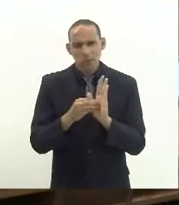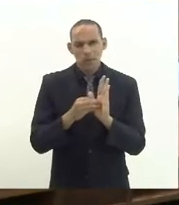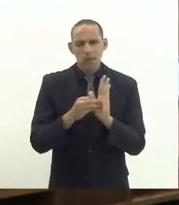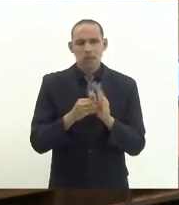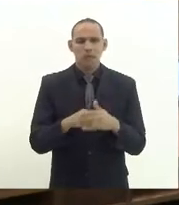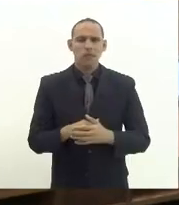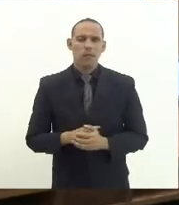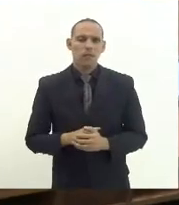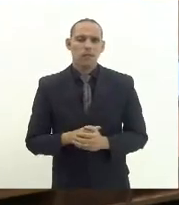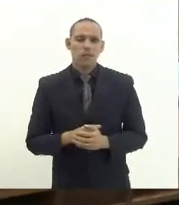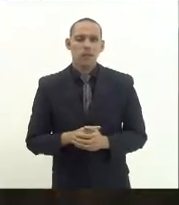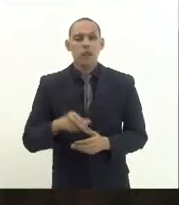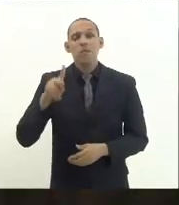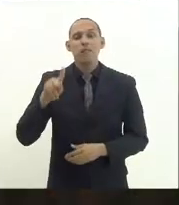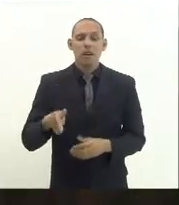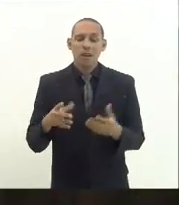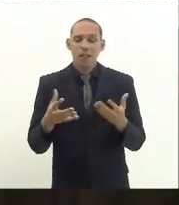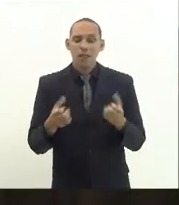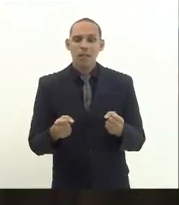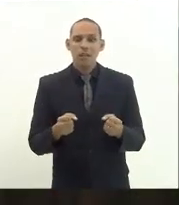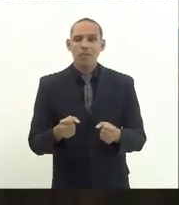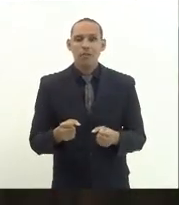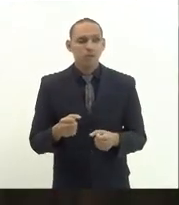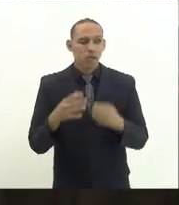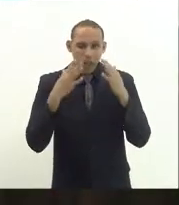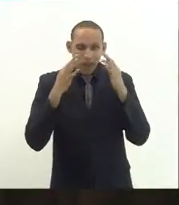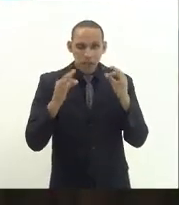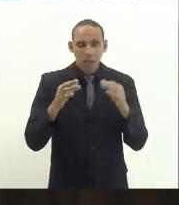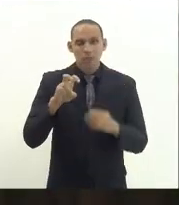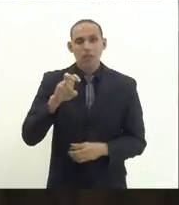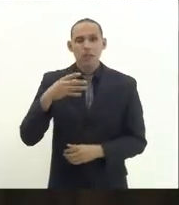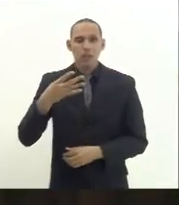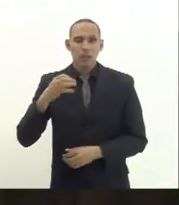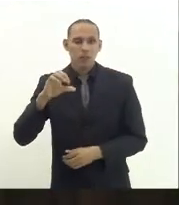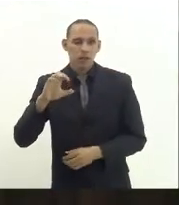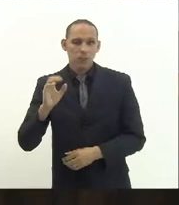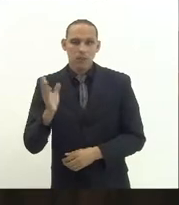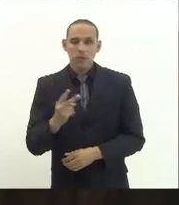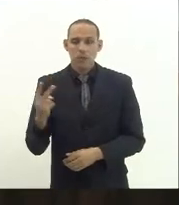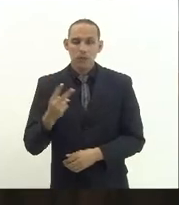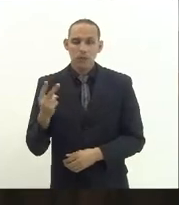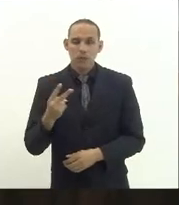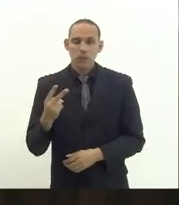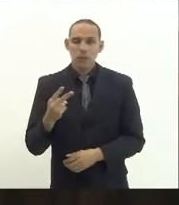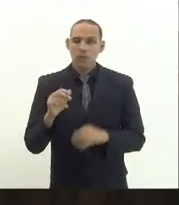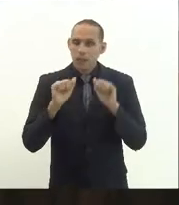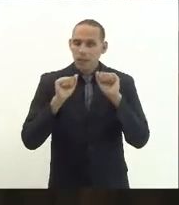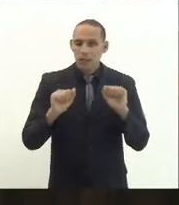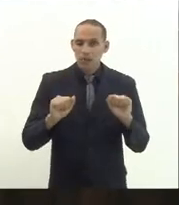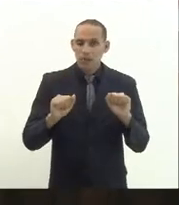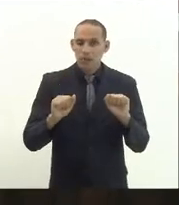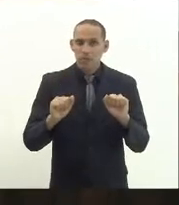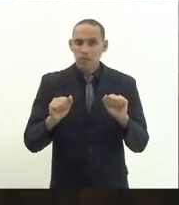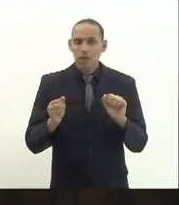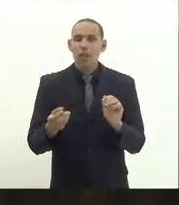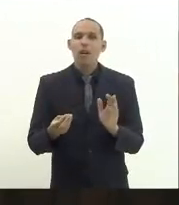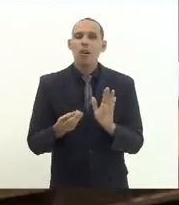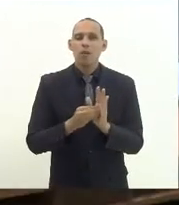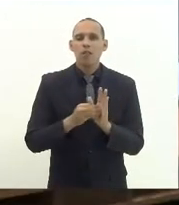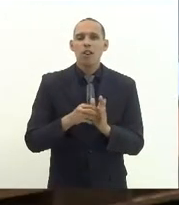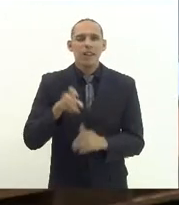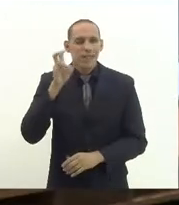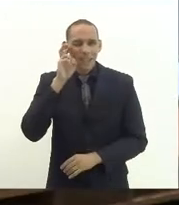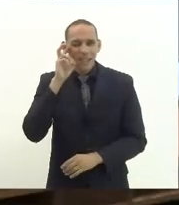presente o presente até fere atenção sensoria 5490 de 22 República a falta de quinta-feira